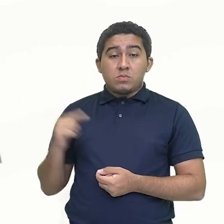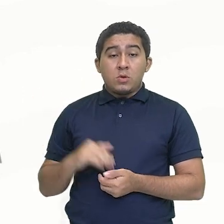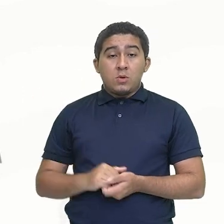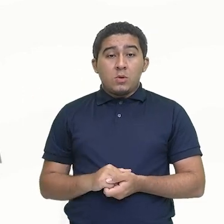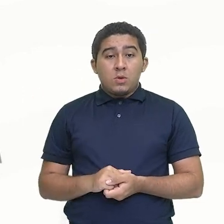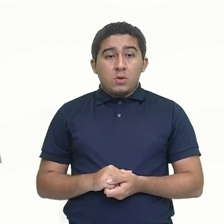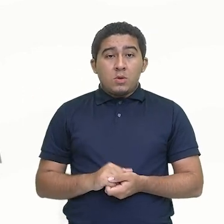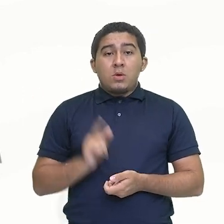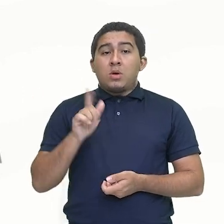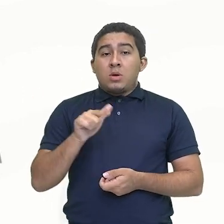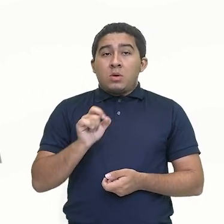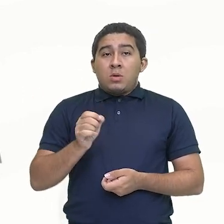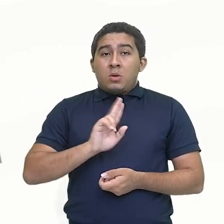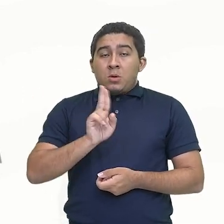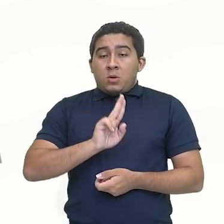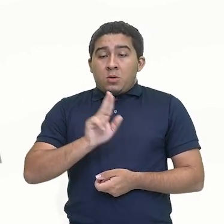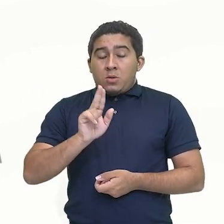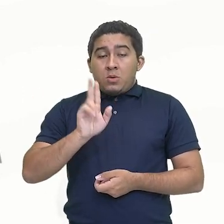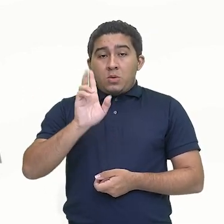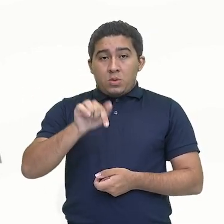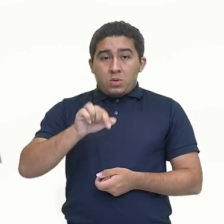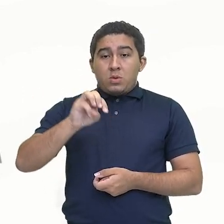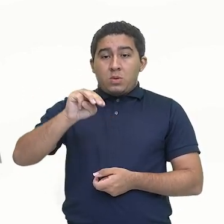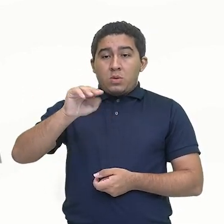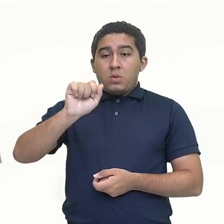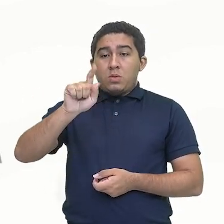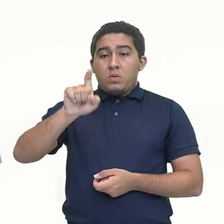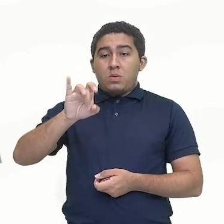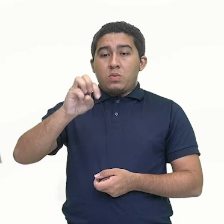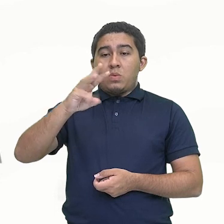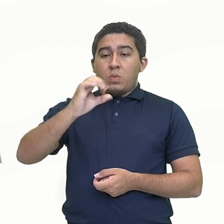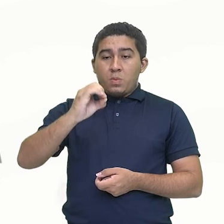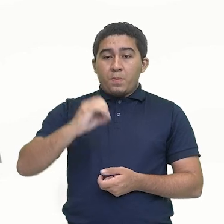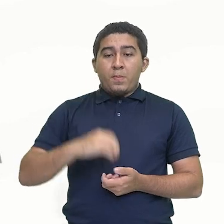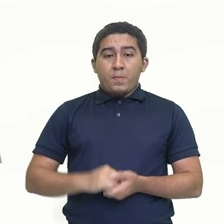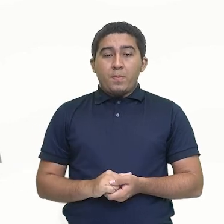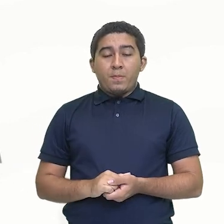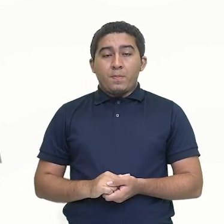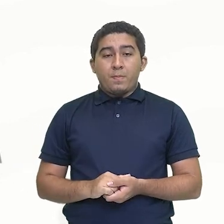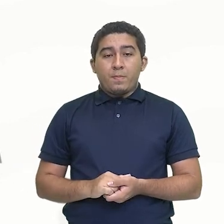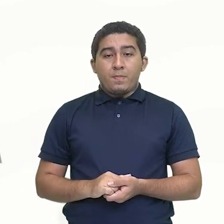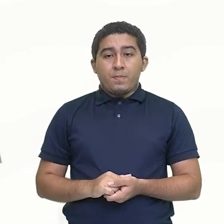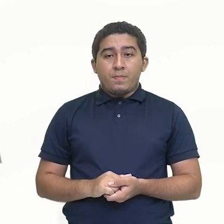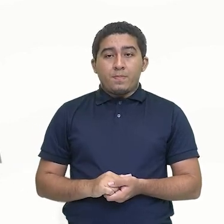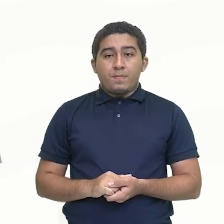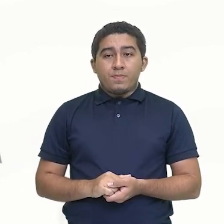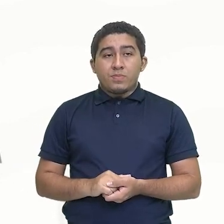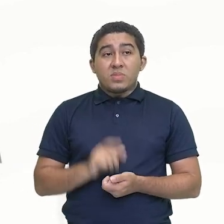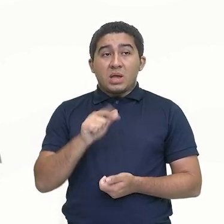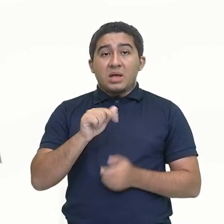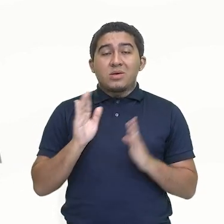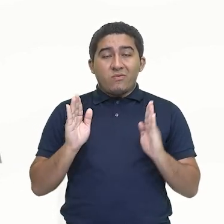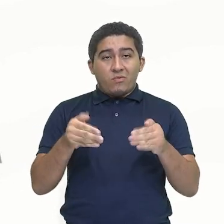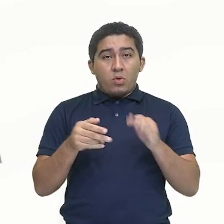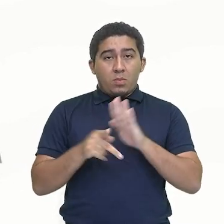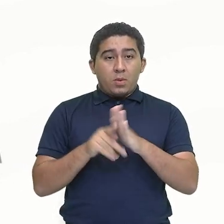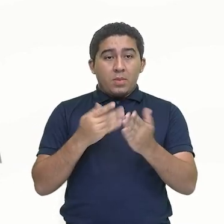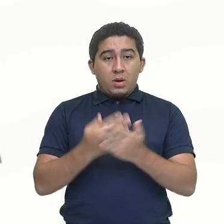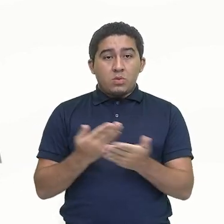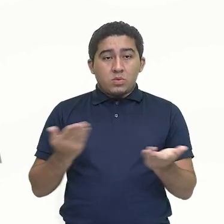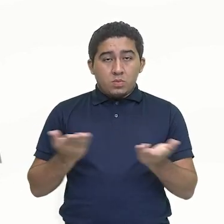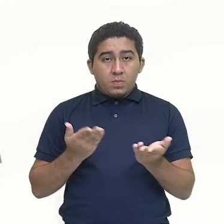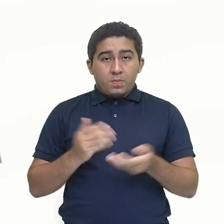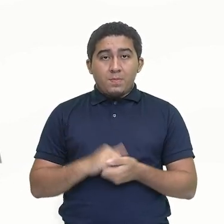é o que nós chamamos de ponto máximo, tá? Ele é o objeto de estudos aqui das nossas aulas,